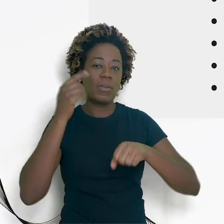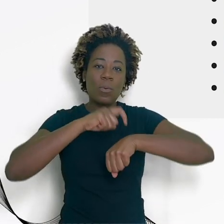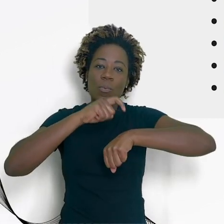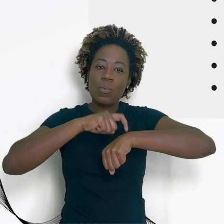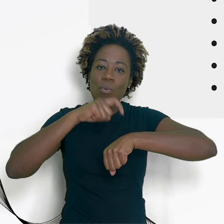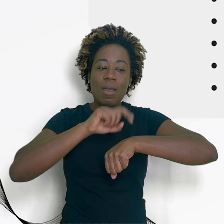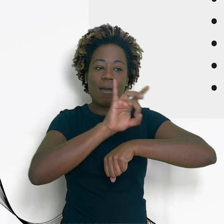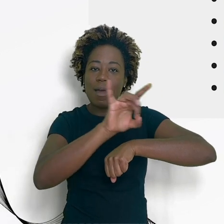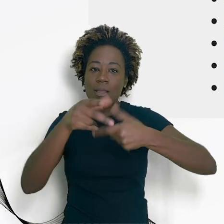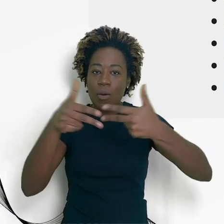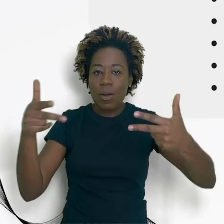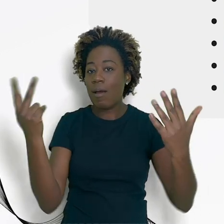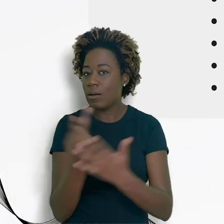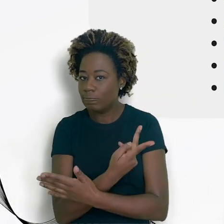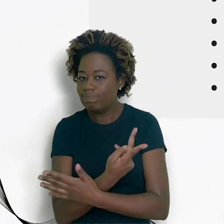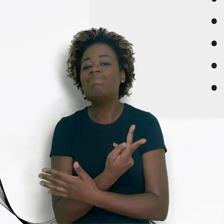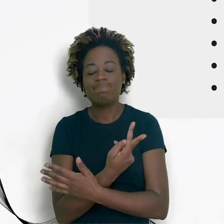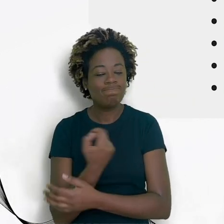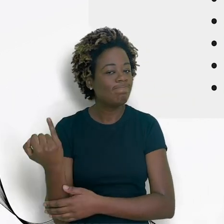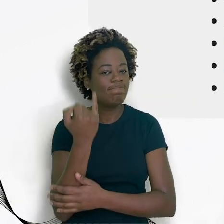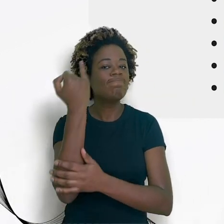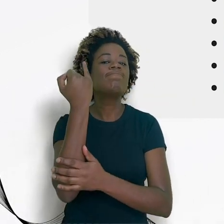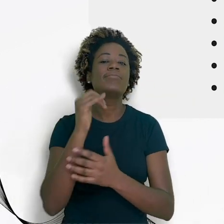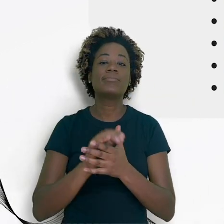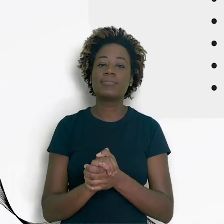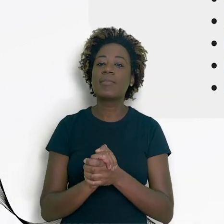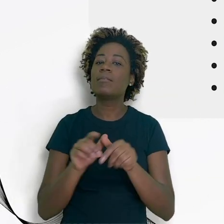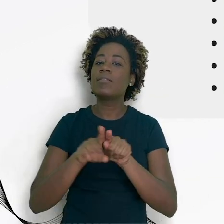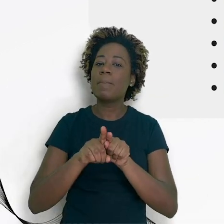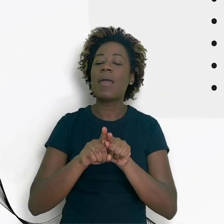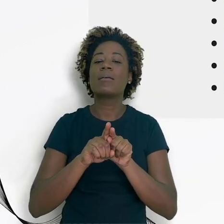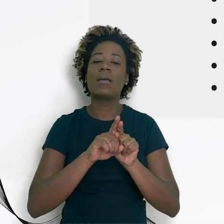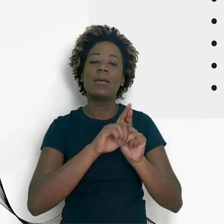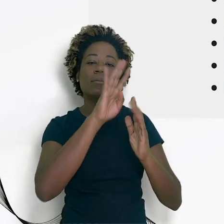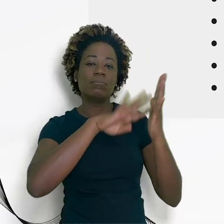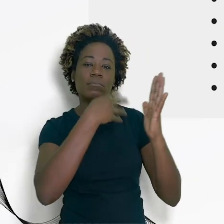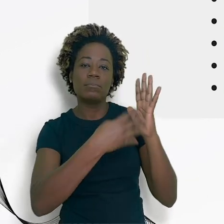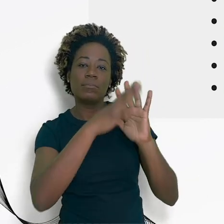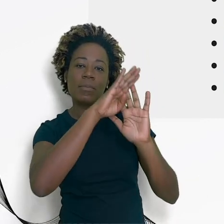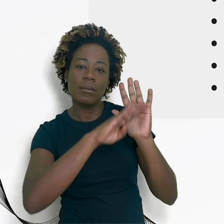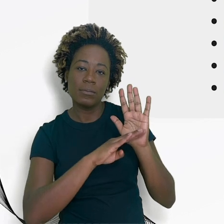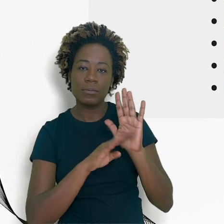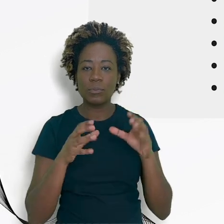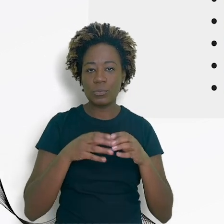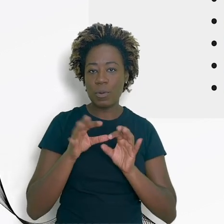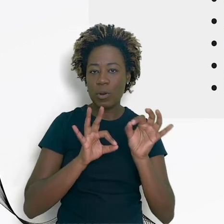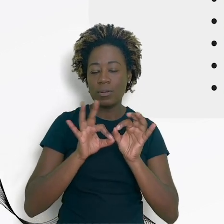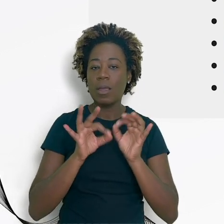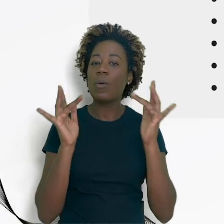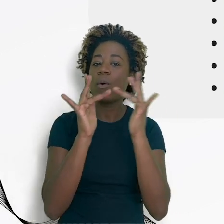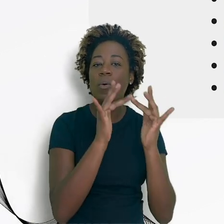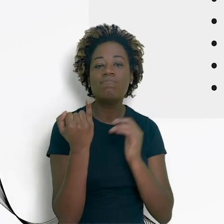os horários em que cada coisa vai acontecer. É muito importante isso. Lista de produção. Uma boa lista de produção precisa de